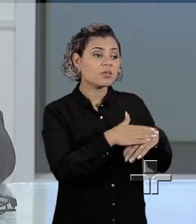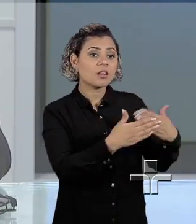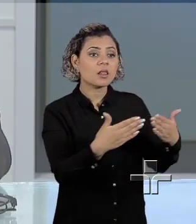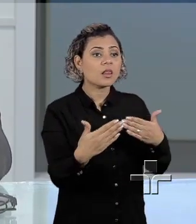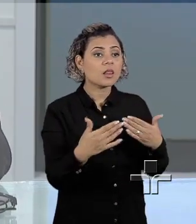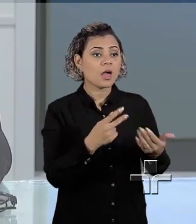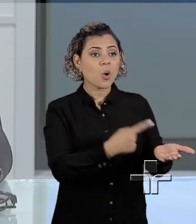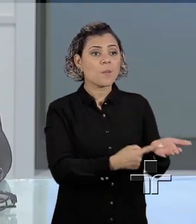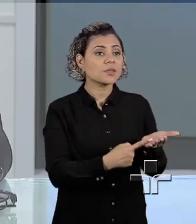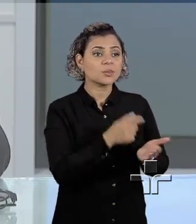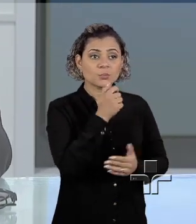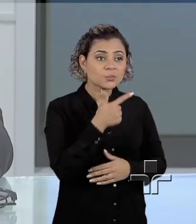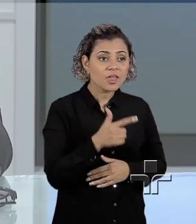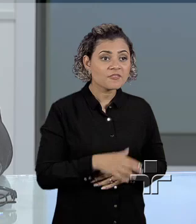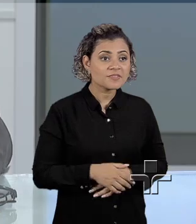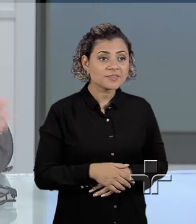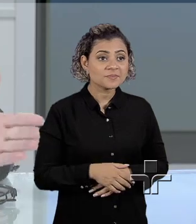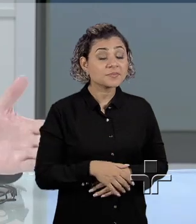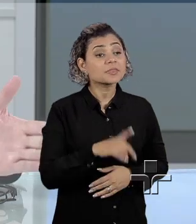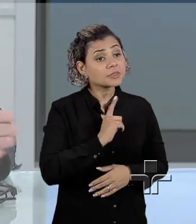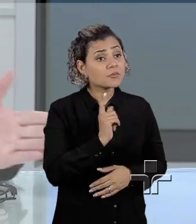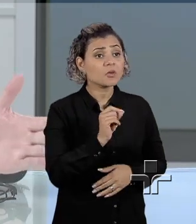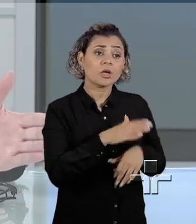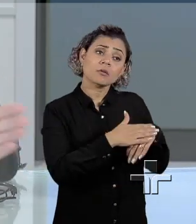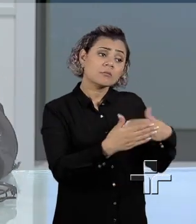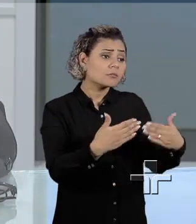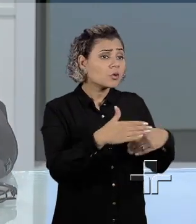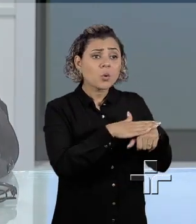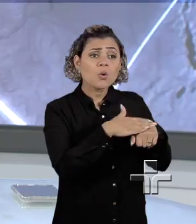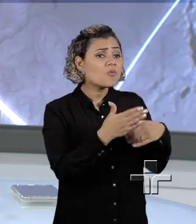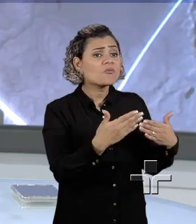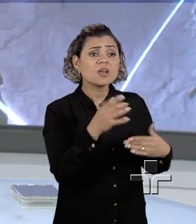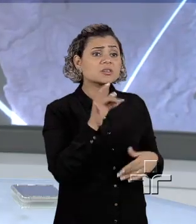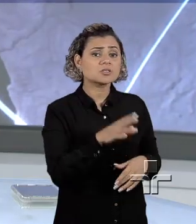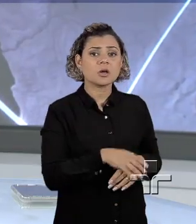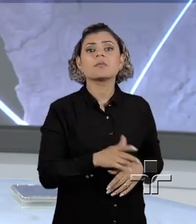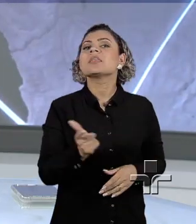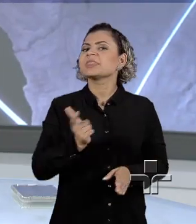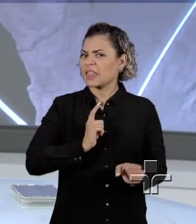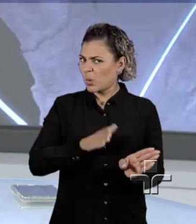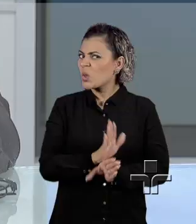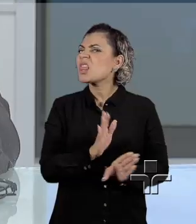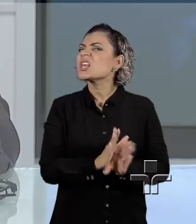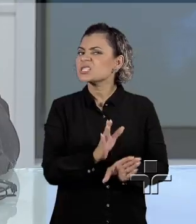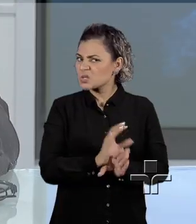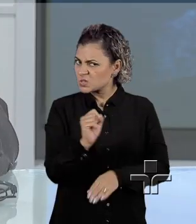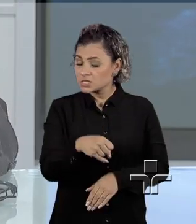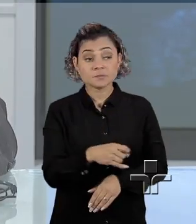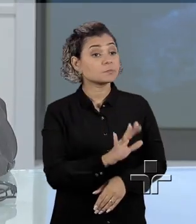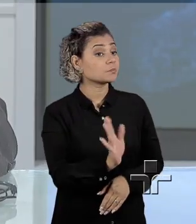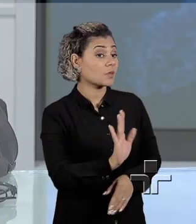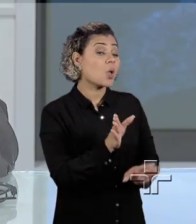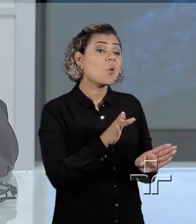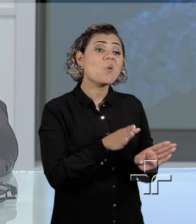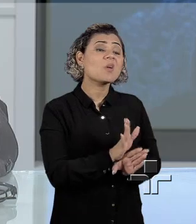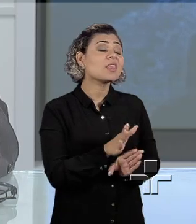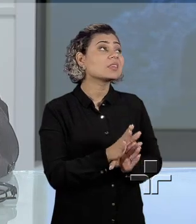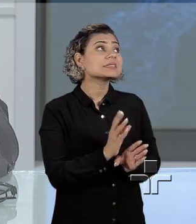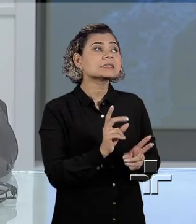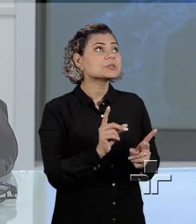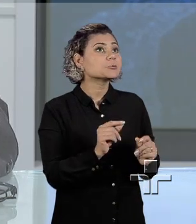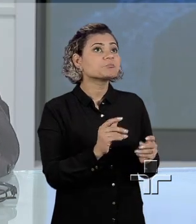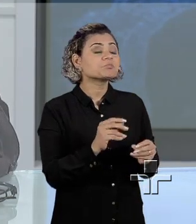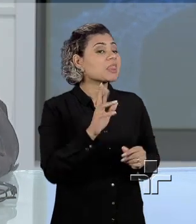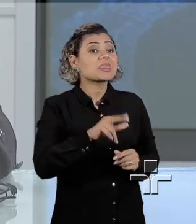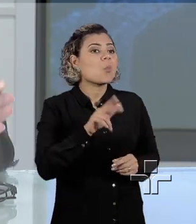de combinações. O que houve foram conversas, simplesmente. Não, mas ele faz orientações, né? São orientações, mas não é uma As orientação...